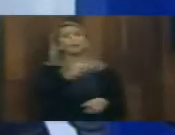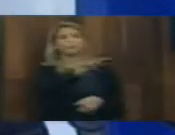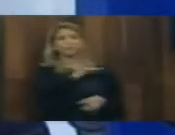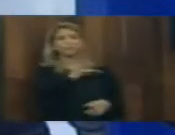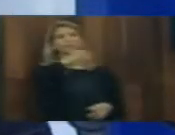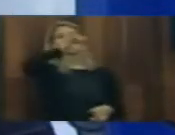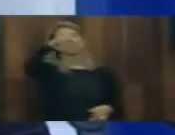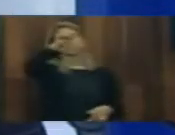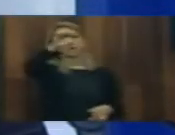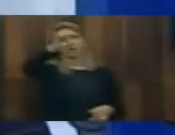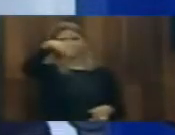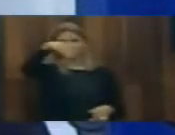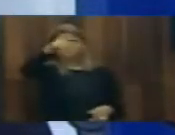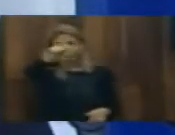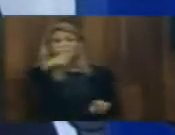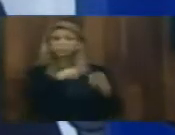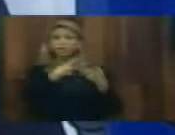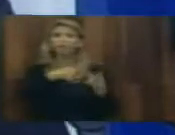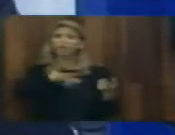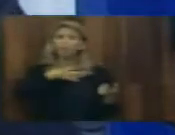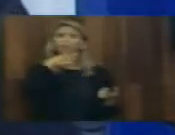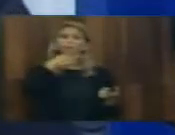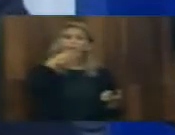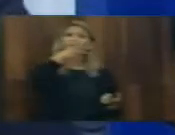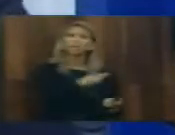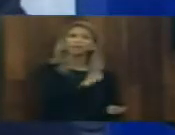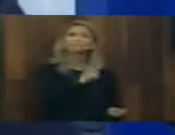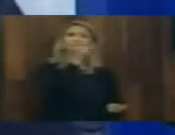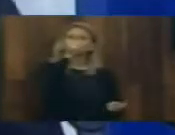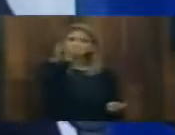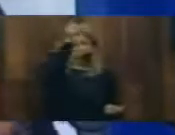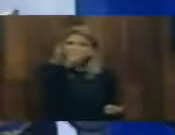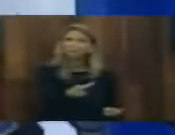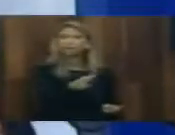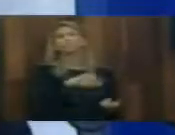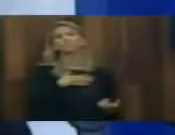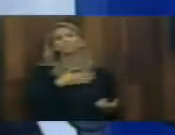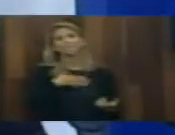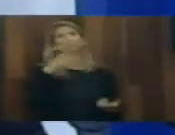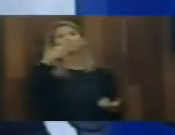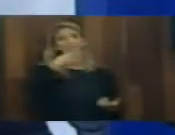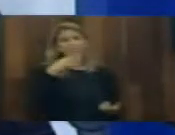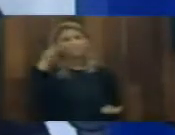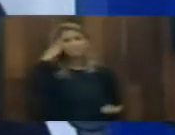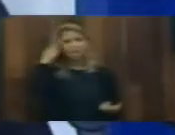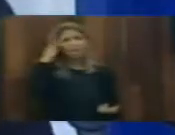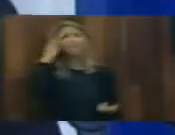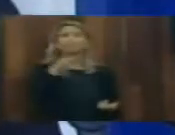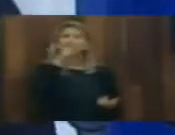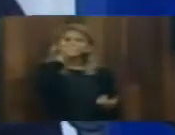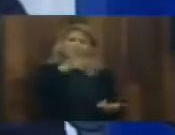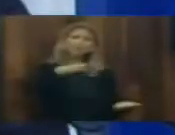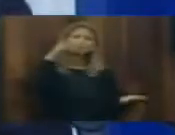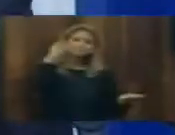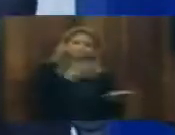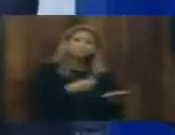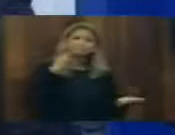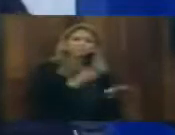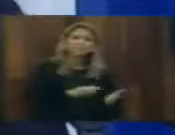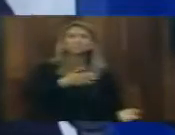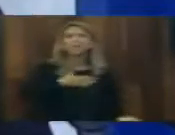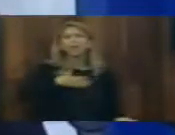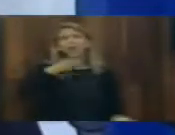militante, né, nessa luta, nessa causa, e eu fico chocada quando perdemos